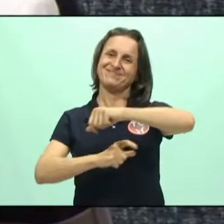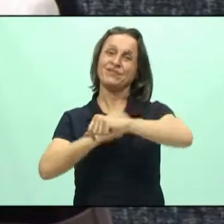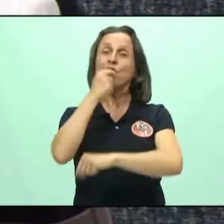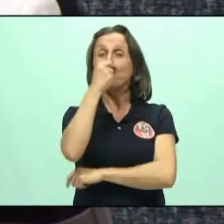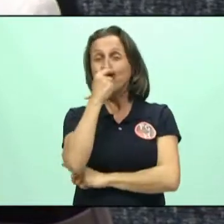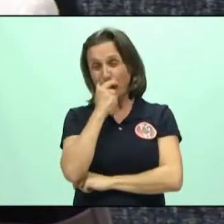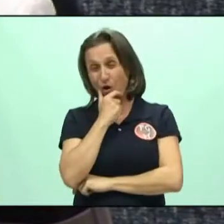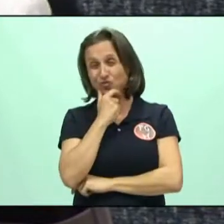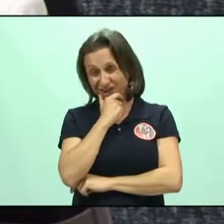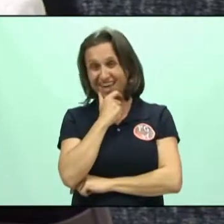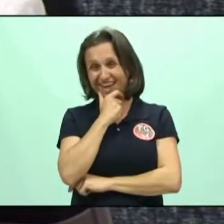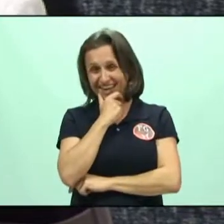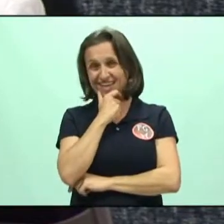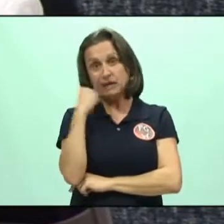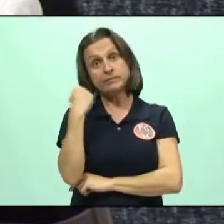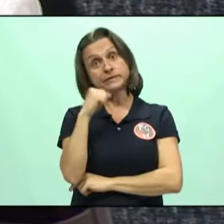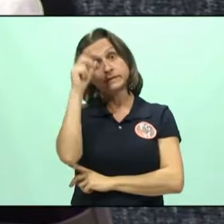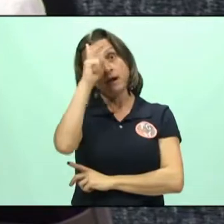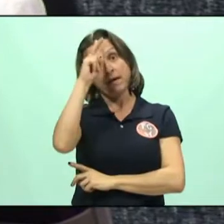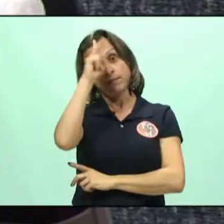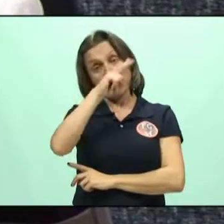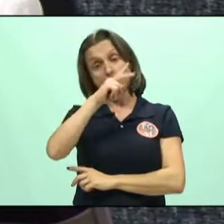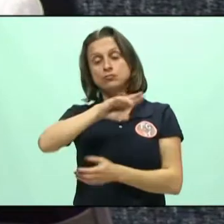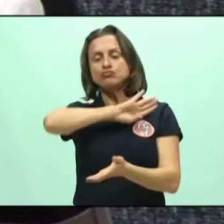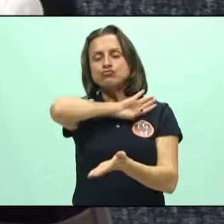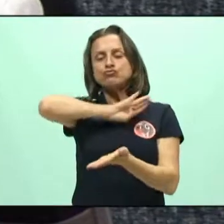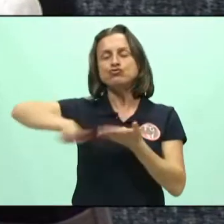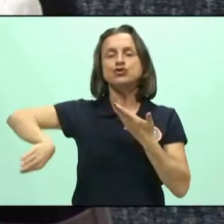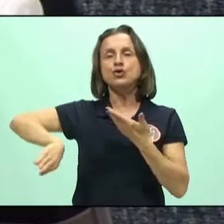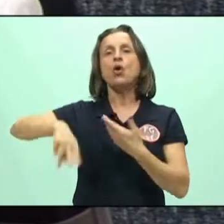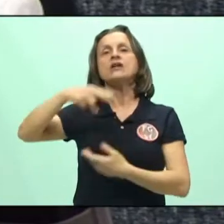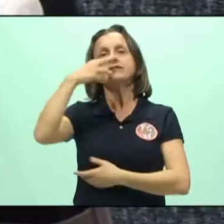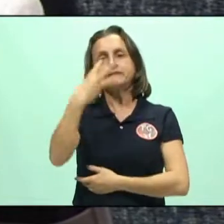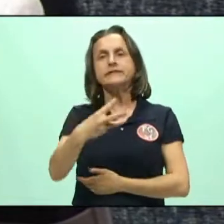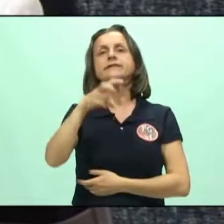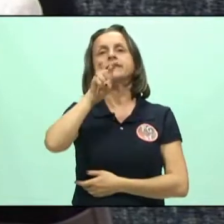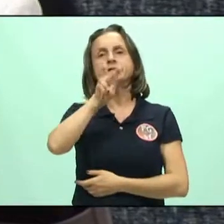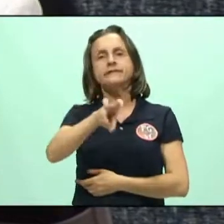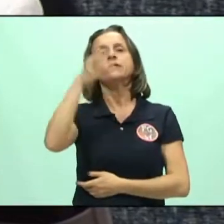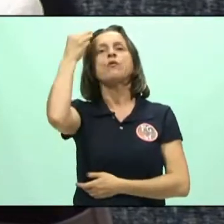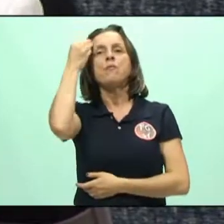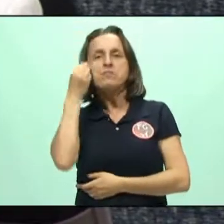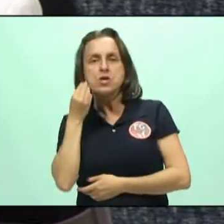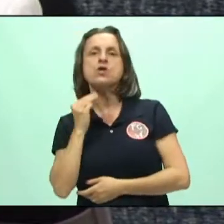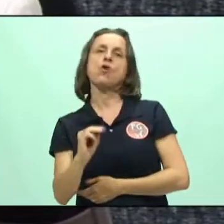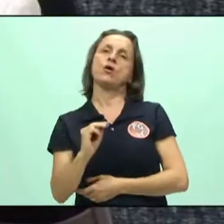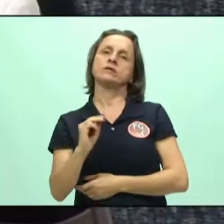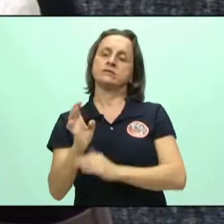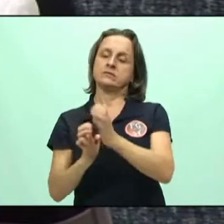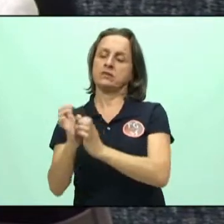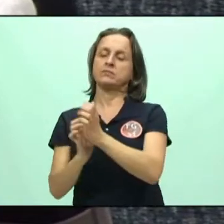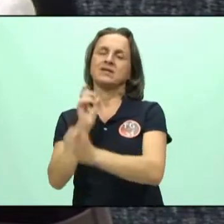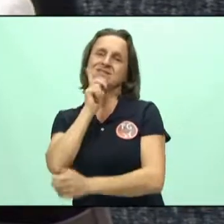é preciso relembrar retirou 35 milhões de reais por semana